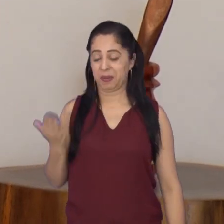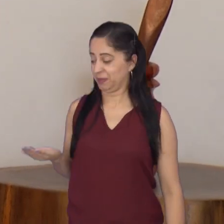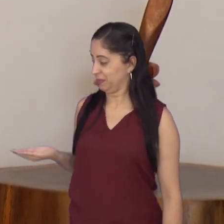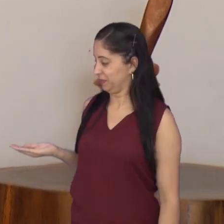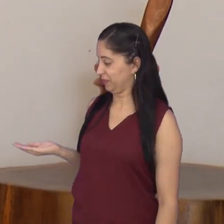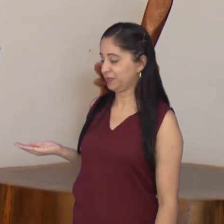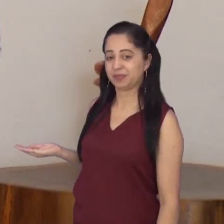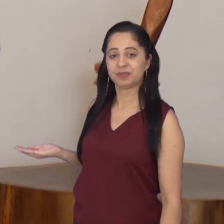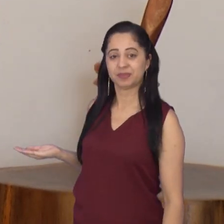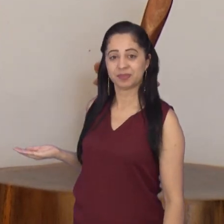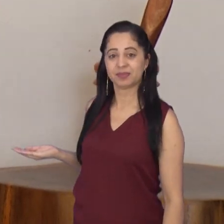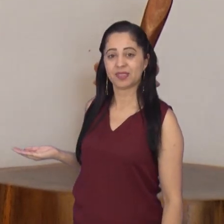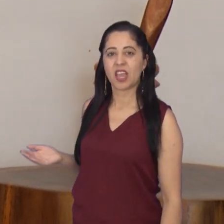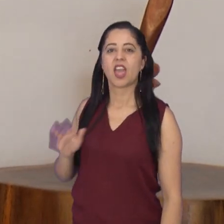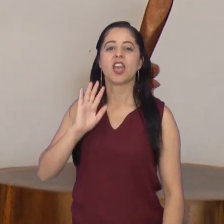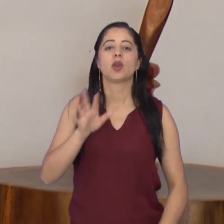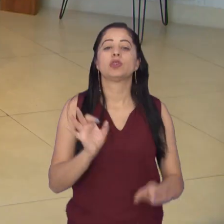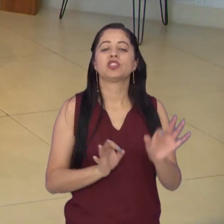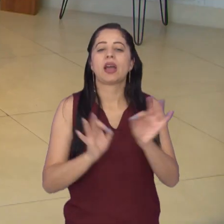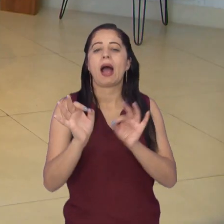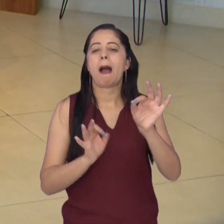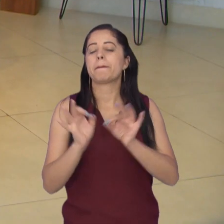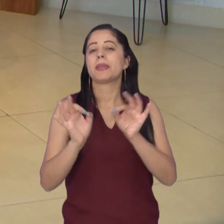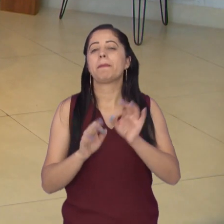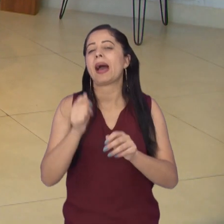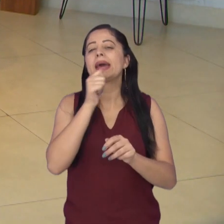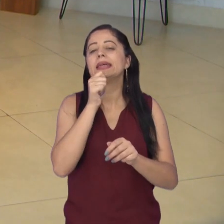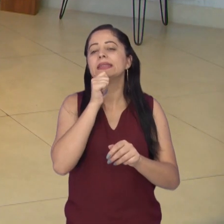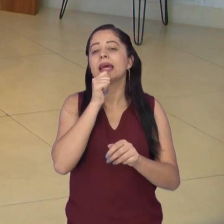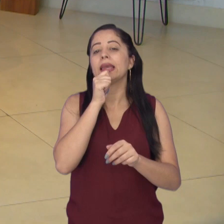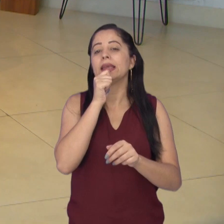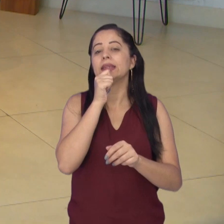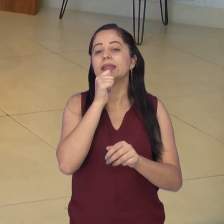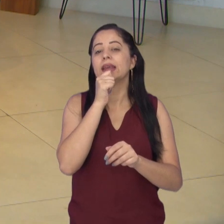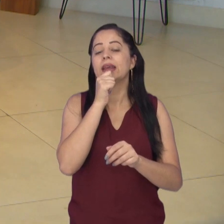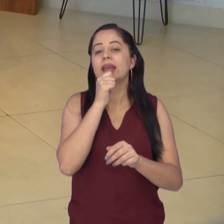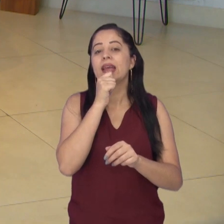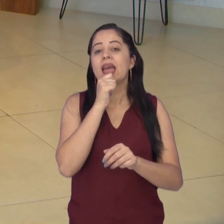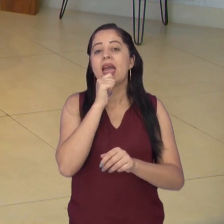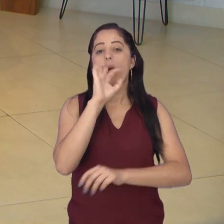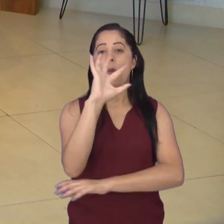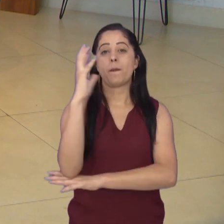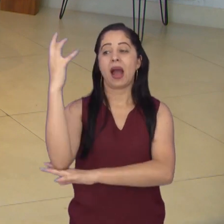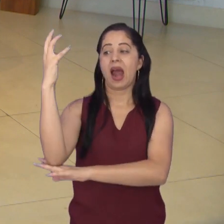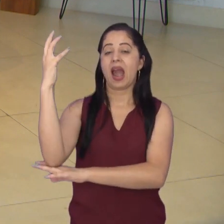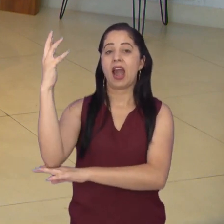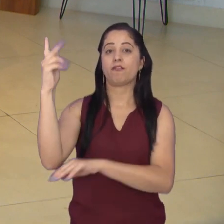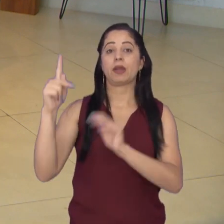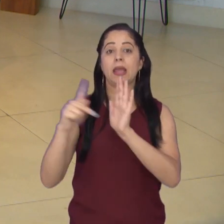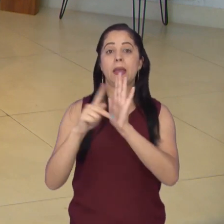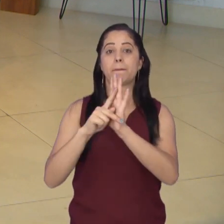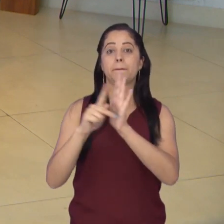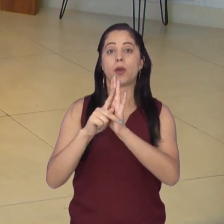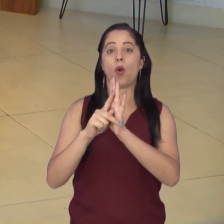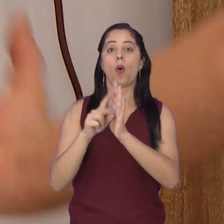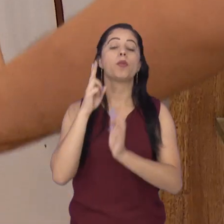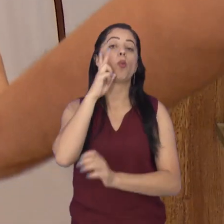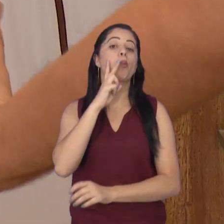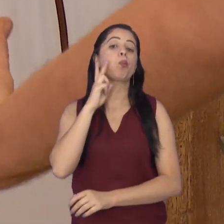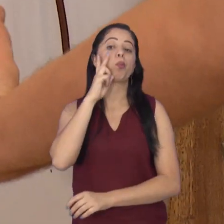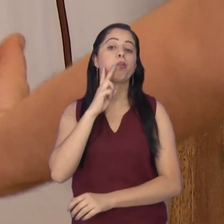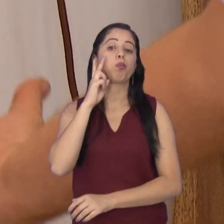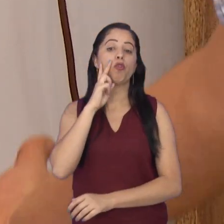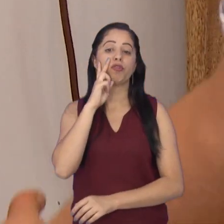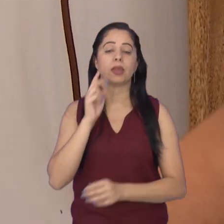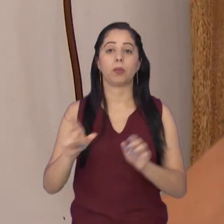de vocês que eu estou fazendo há muito tempo. Na verdade, ela é um aparador de vinhos, só que ela está sem as garrafas. Ela tem a